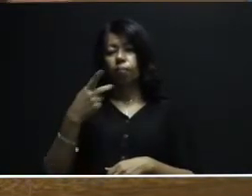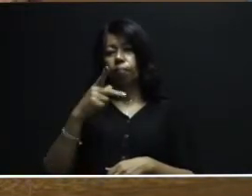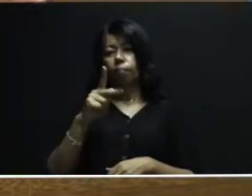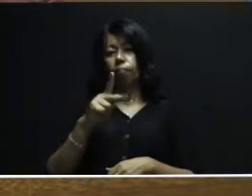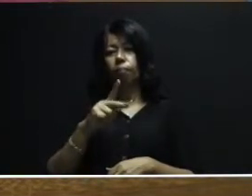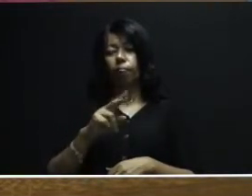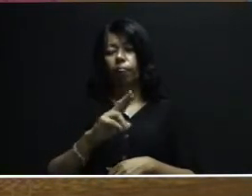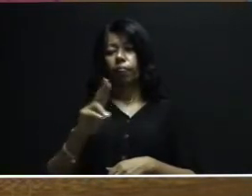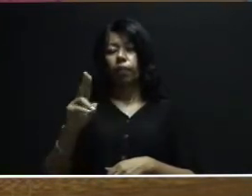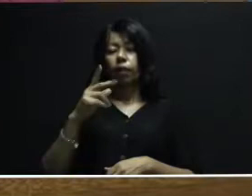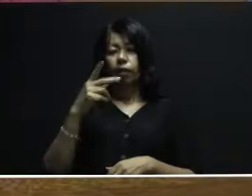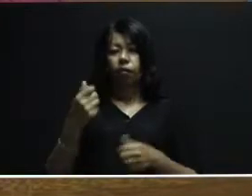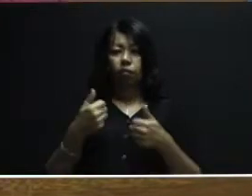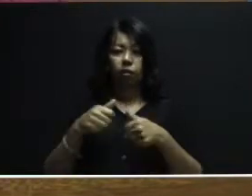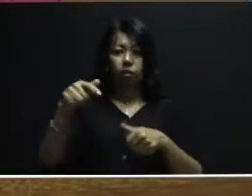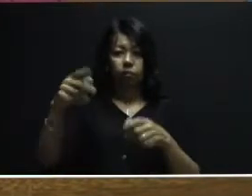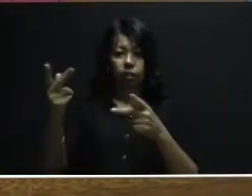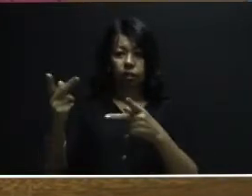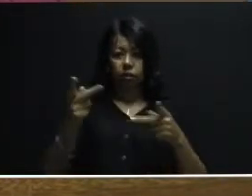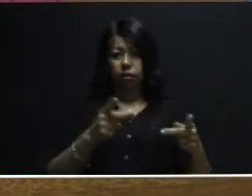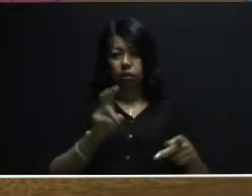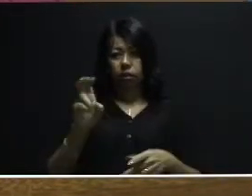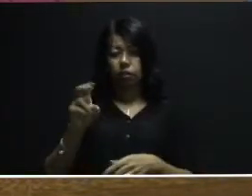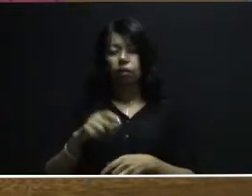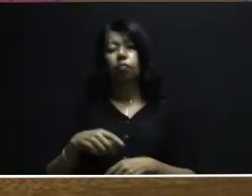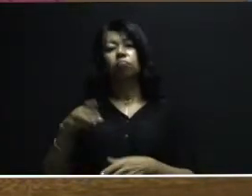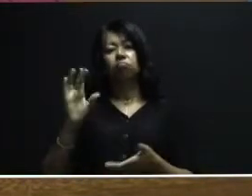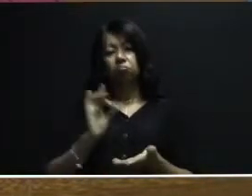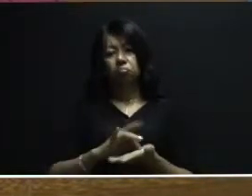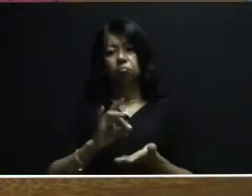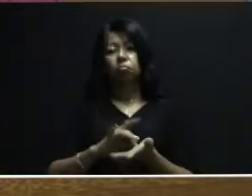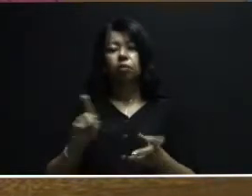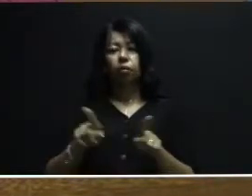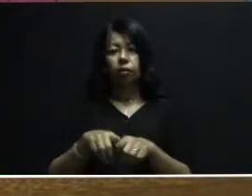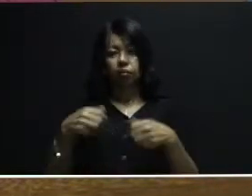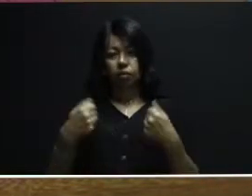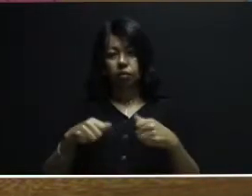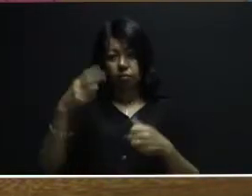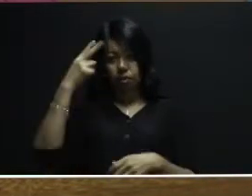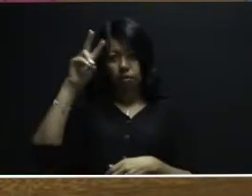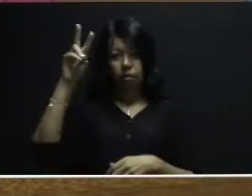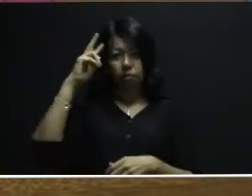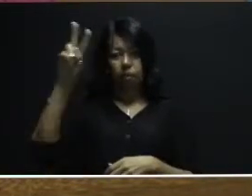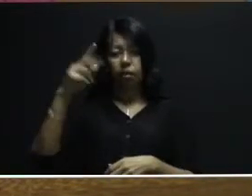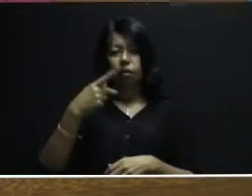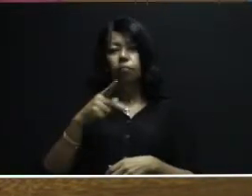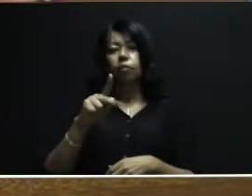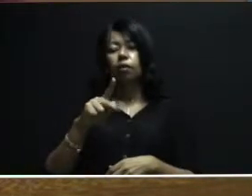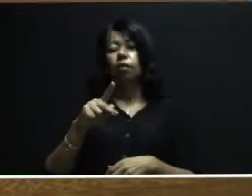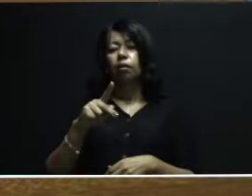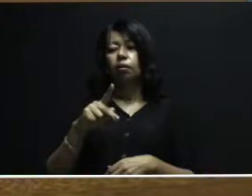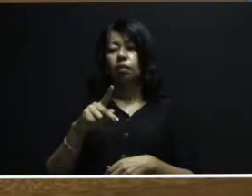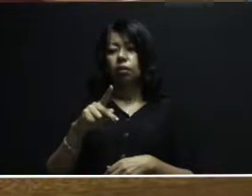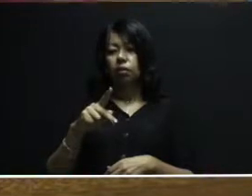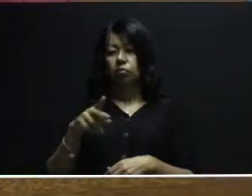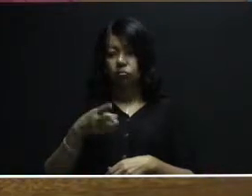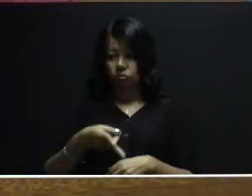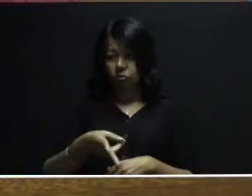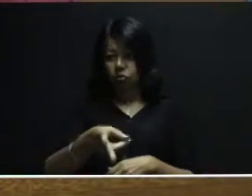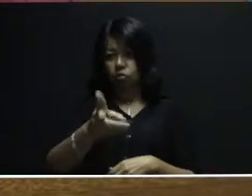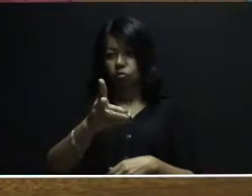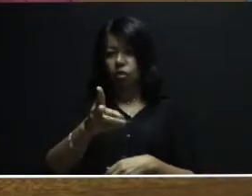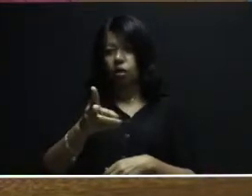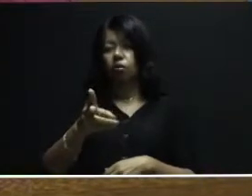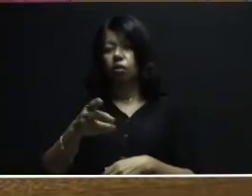esses que estão aqui presentes, esses 5 realmente também temos que lembrá-los deles, que através deles demos muita continuidade